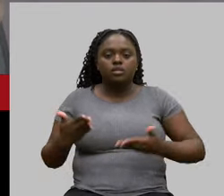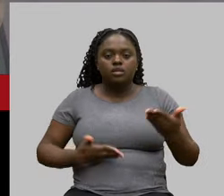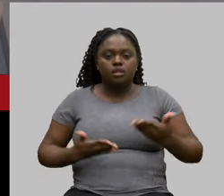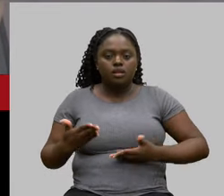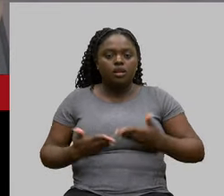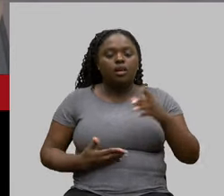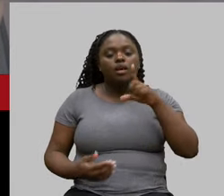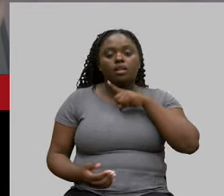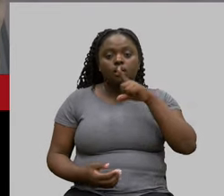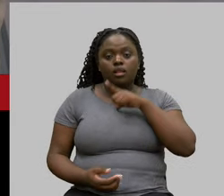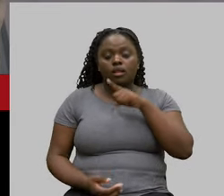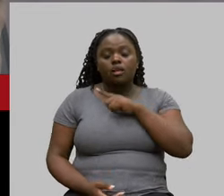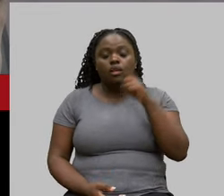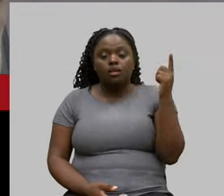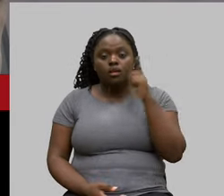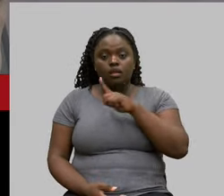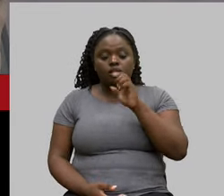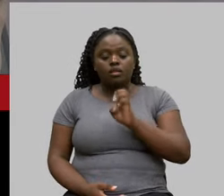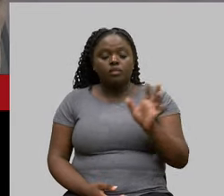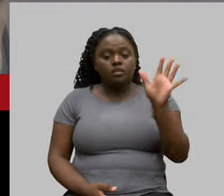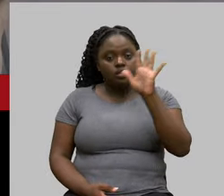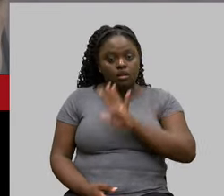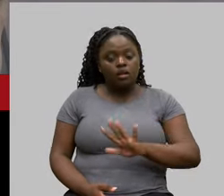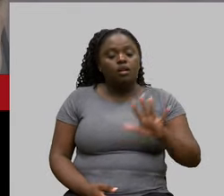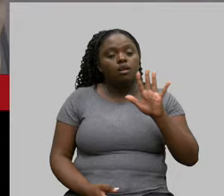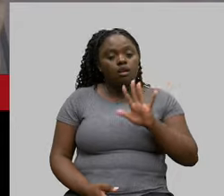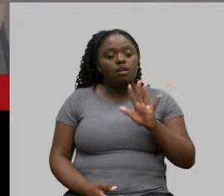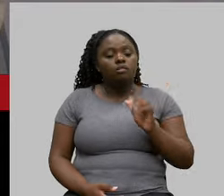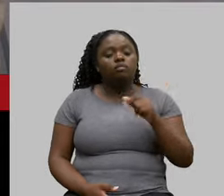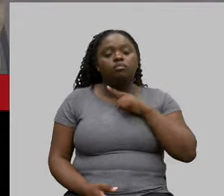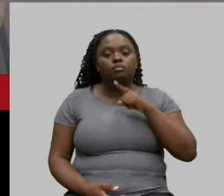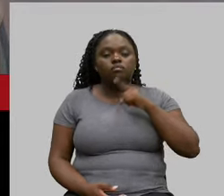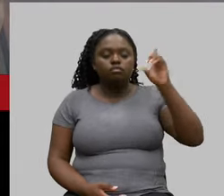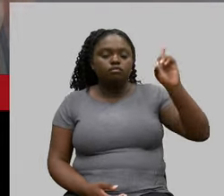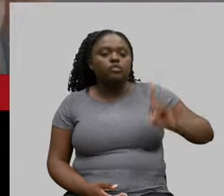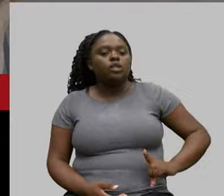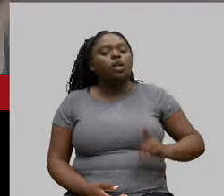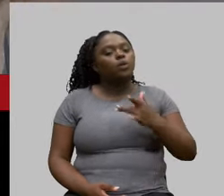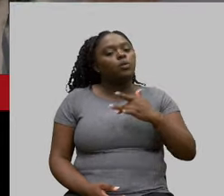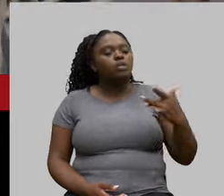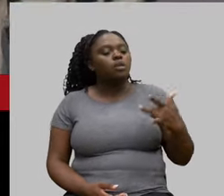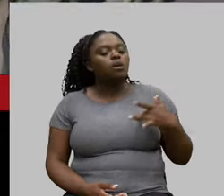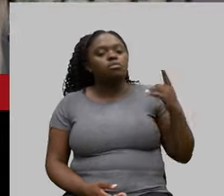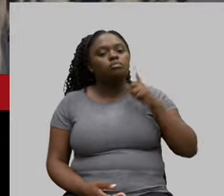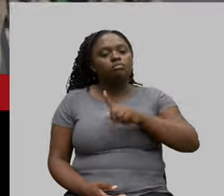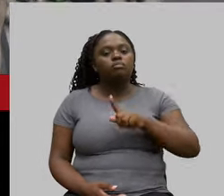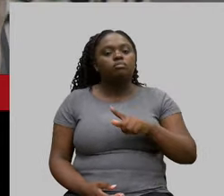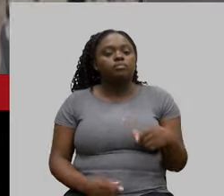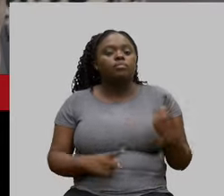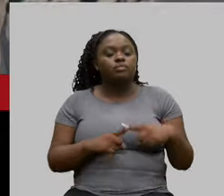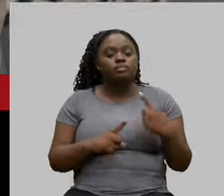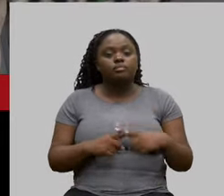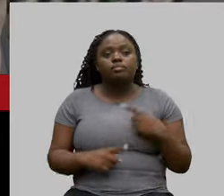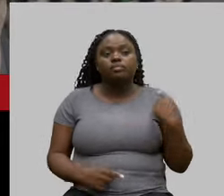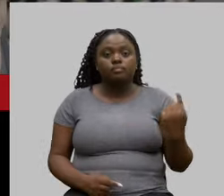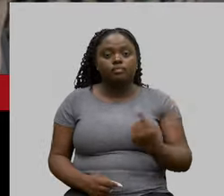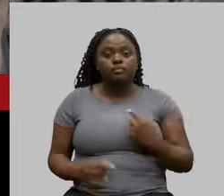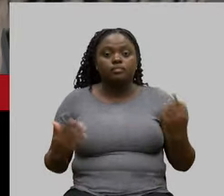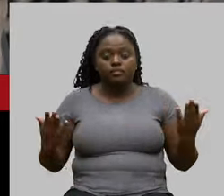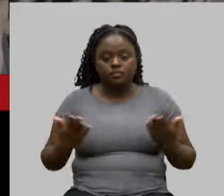terem na garantia do Estado de servir esse direito garantido inclusive porque porque quer agora